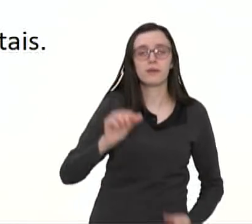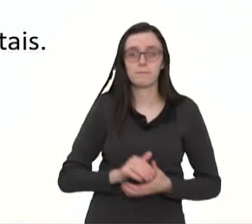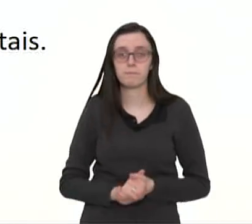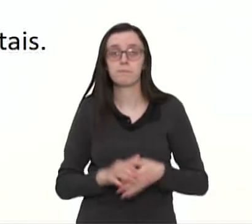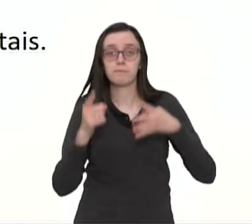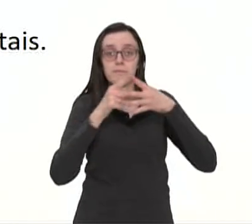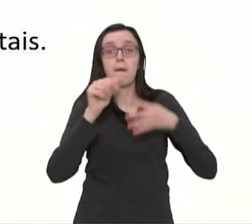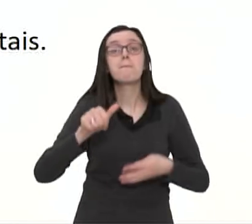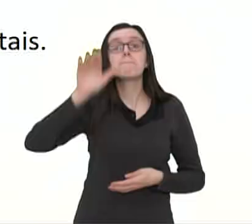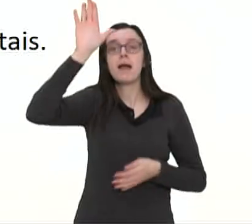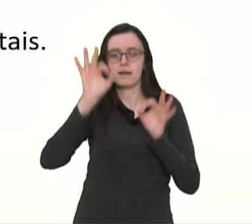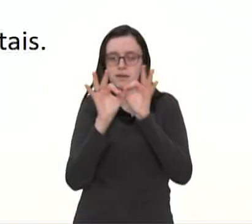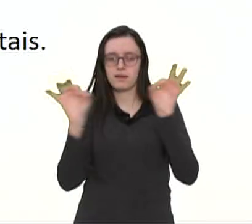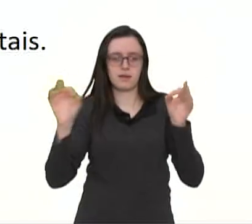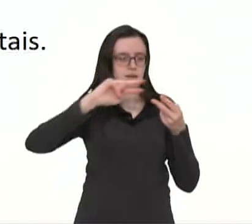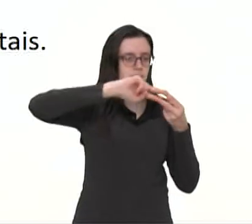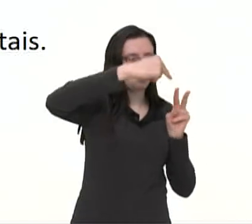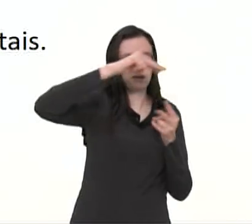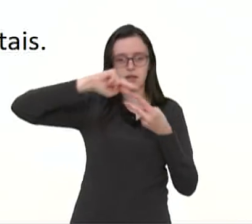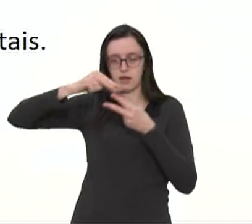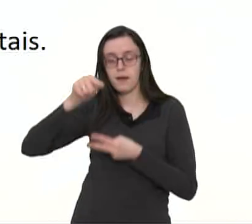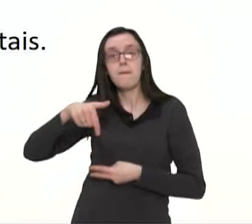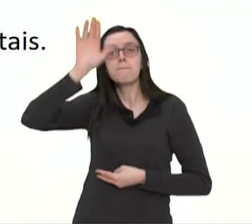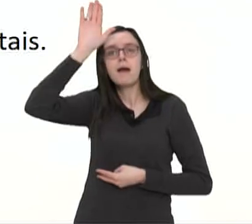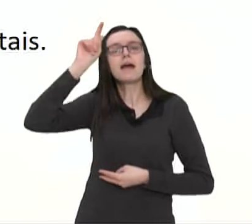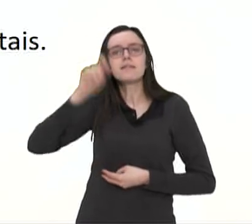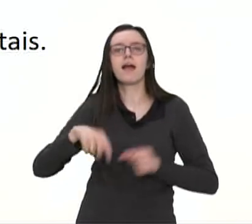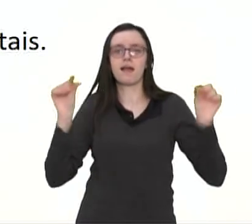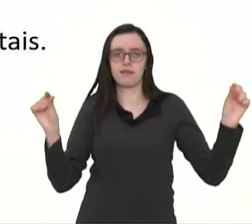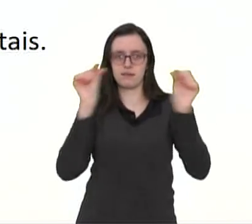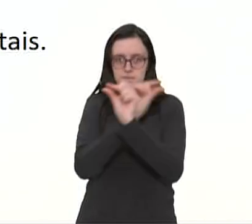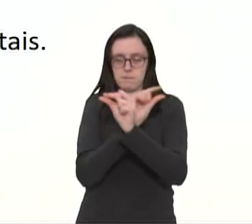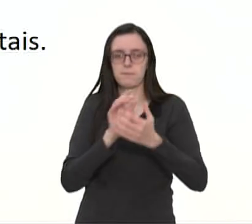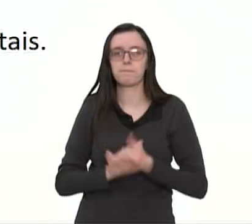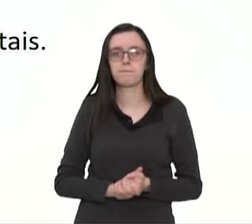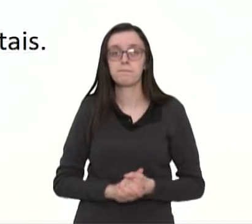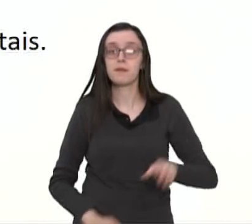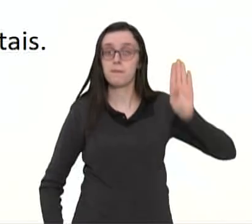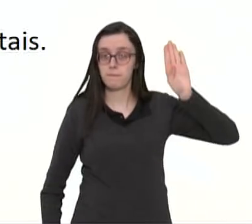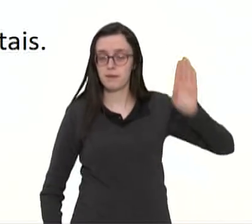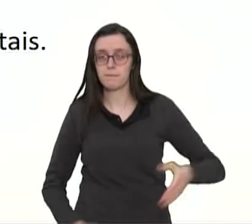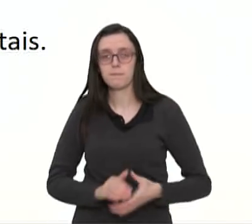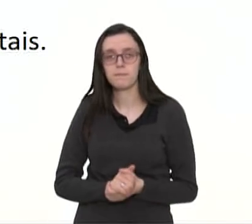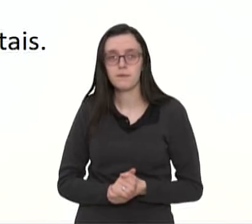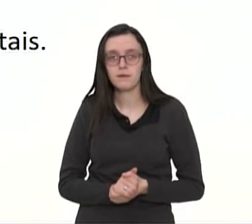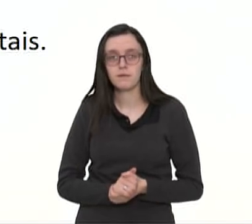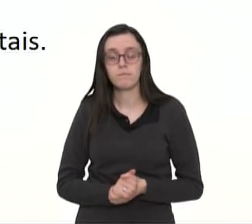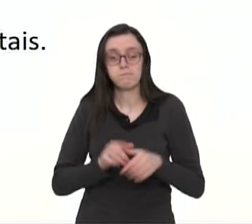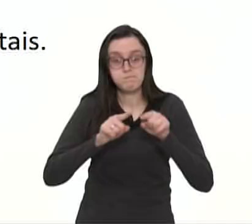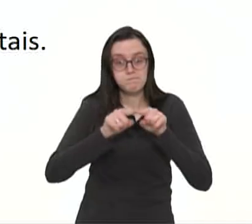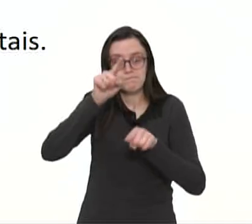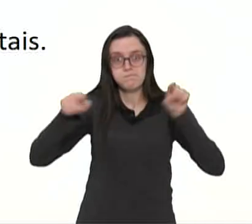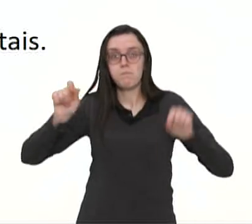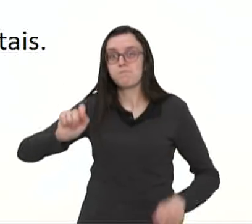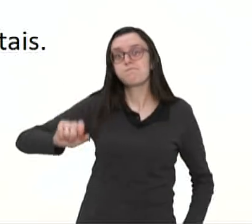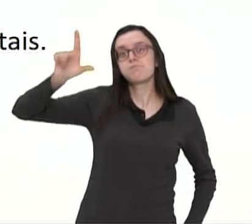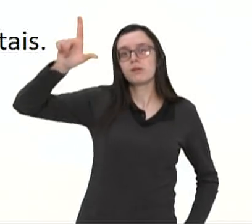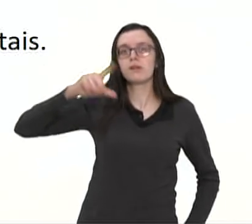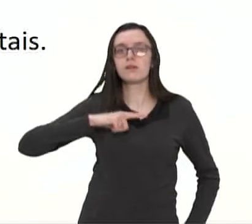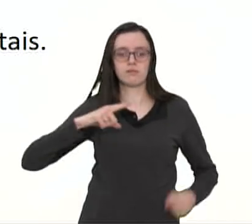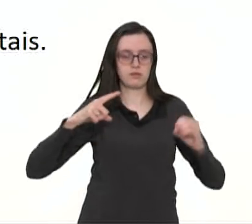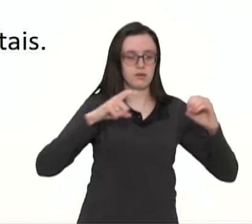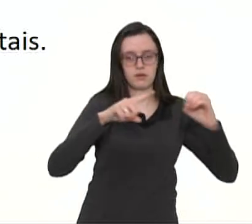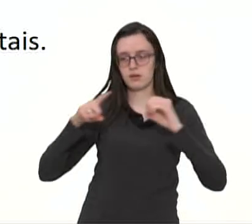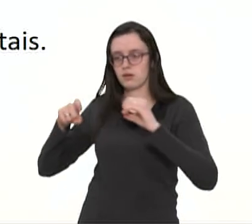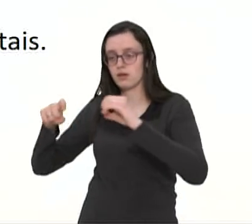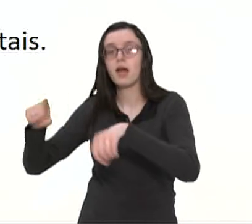maior a distância entre os genes, maior é a taxa de permutação? Letra B, aumenta a variabilidade genética dos gametas durante